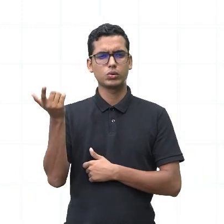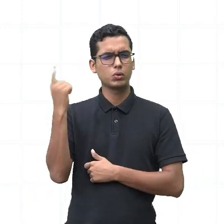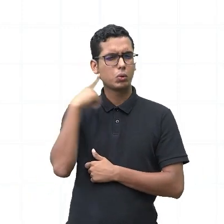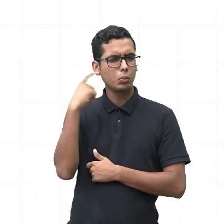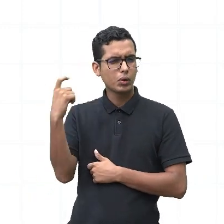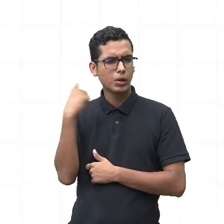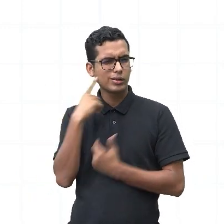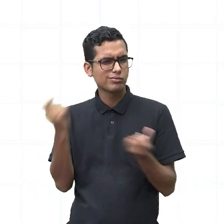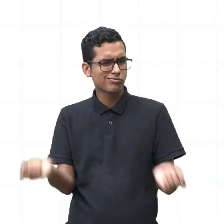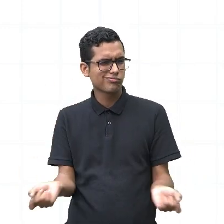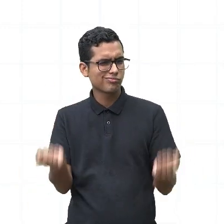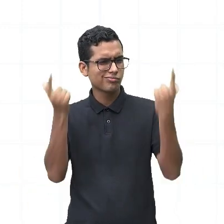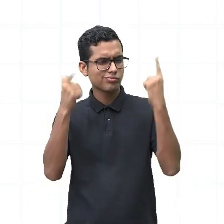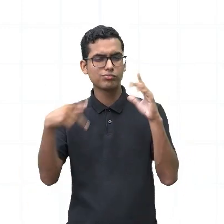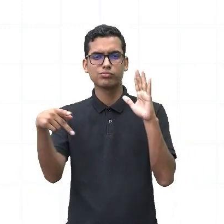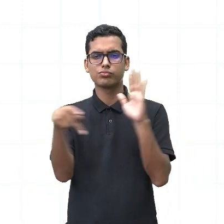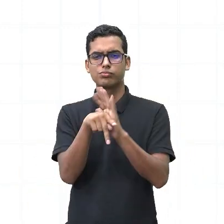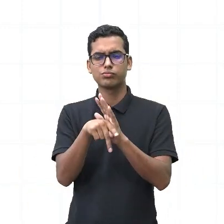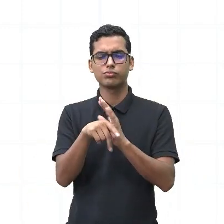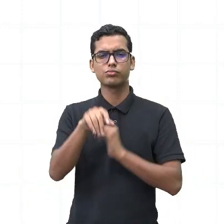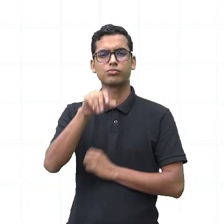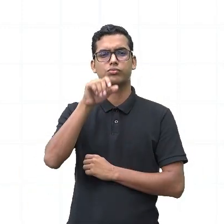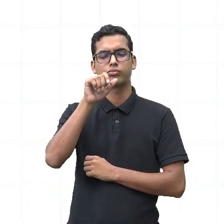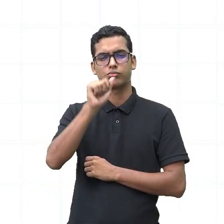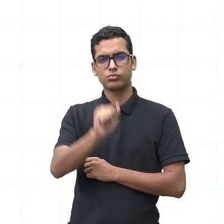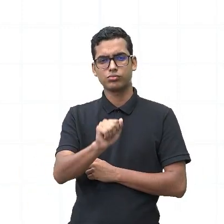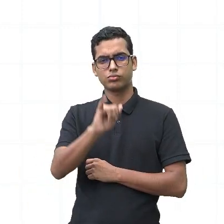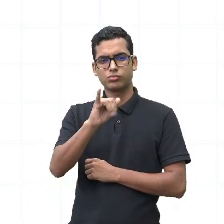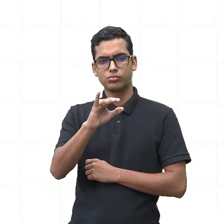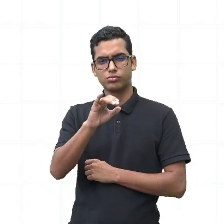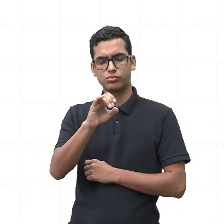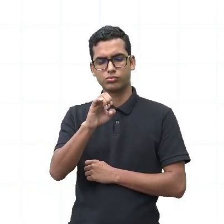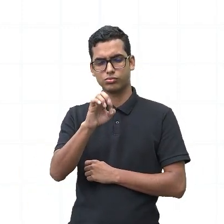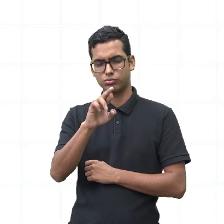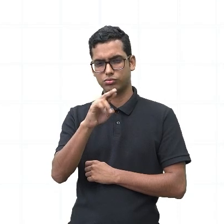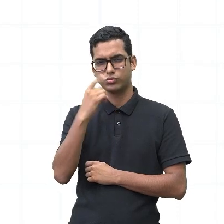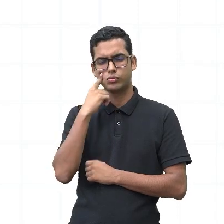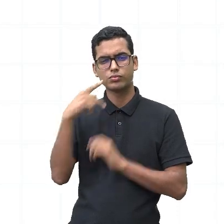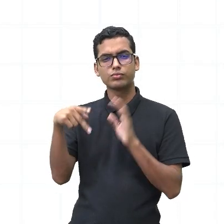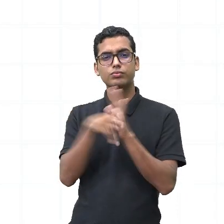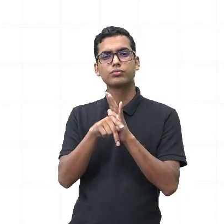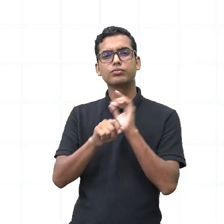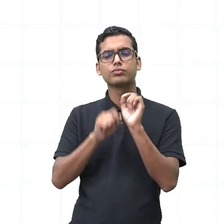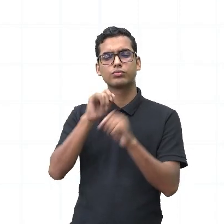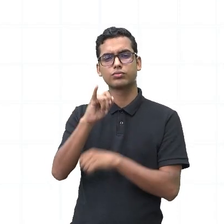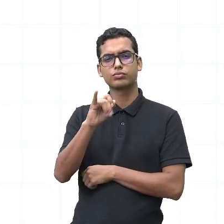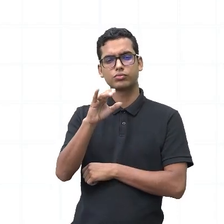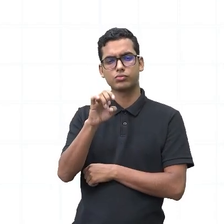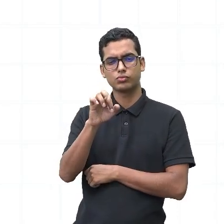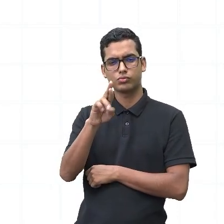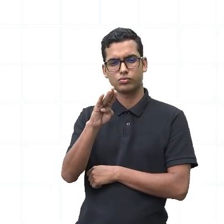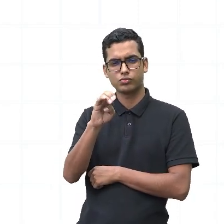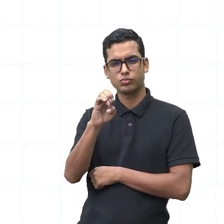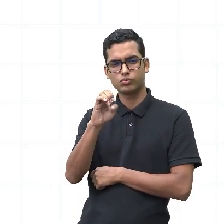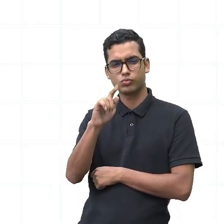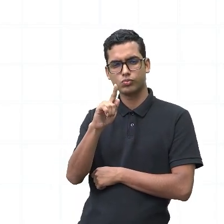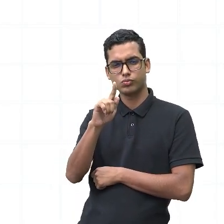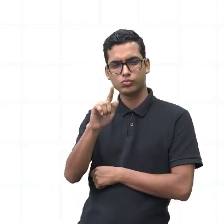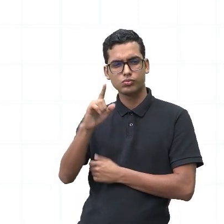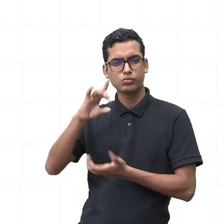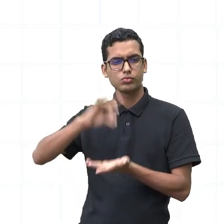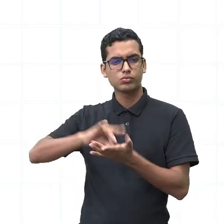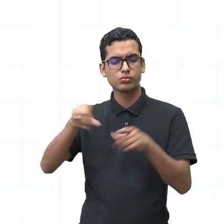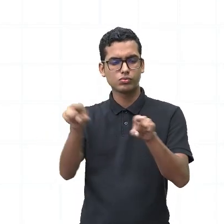sim os icebergs que ficavam quebrando ali, né, se chocando debaixo d'água, certo? Então por muito